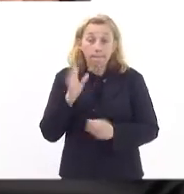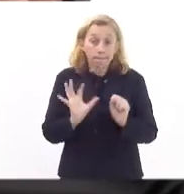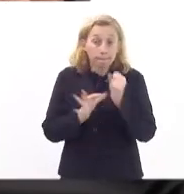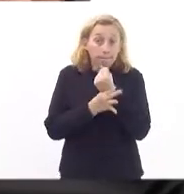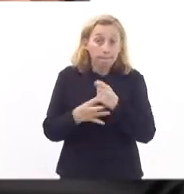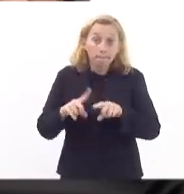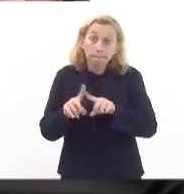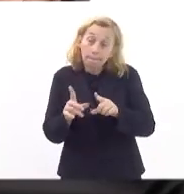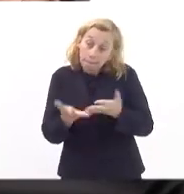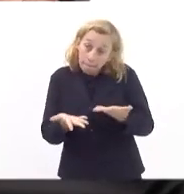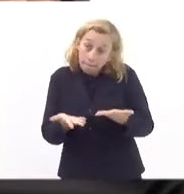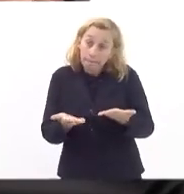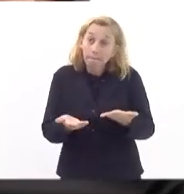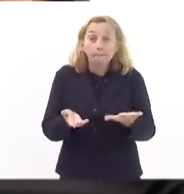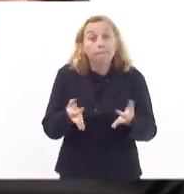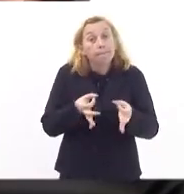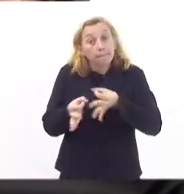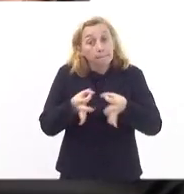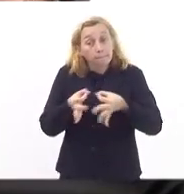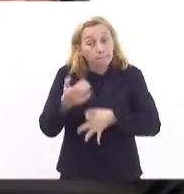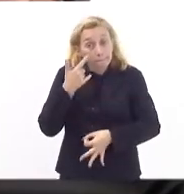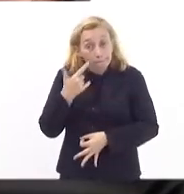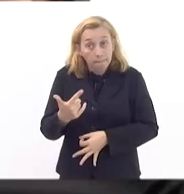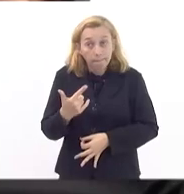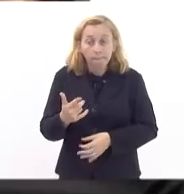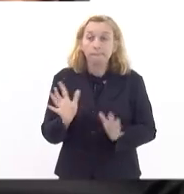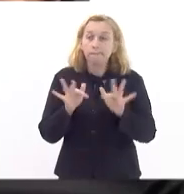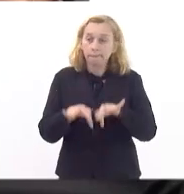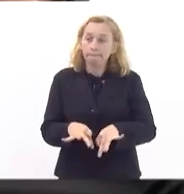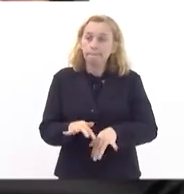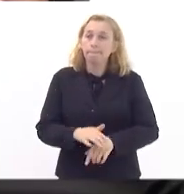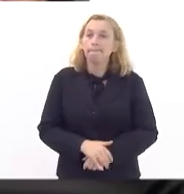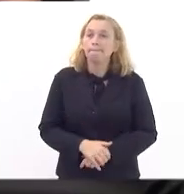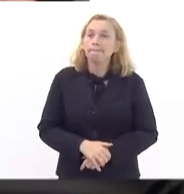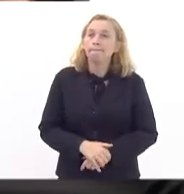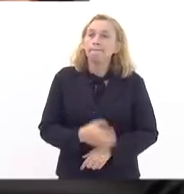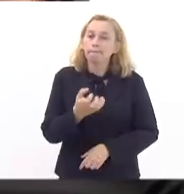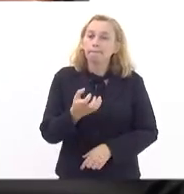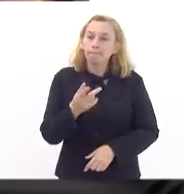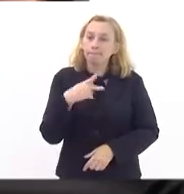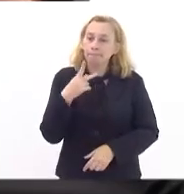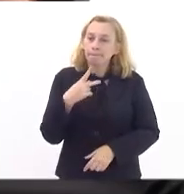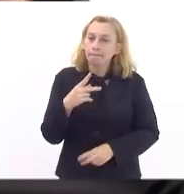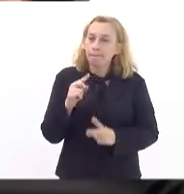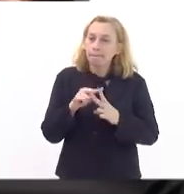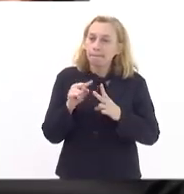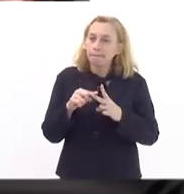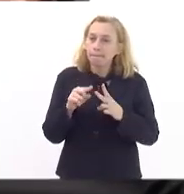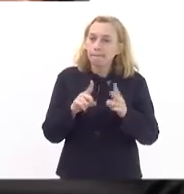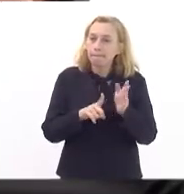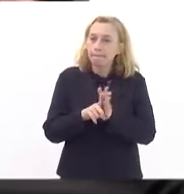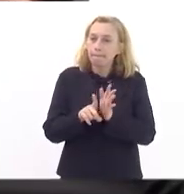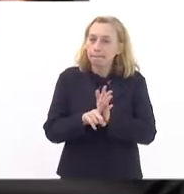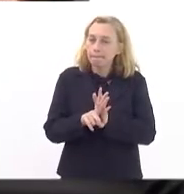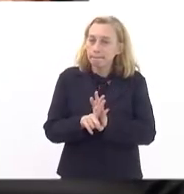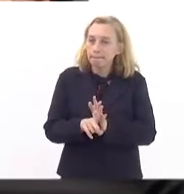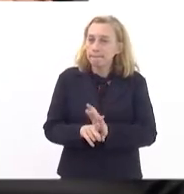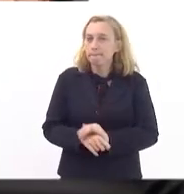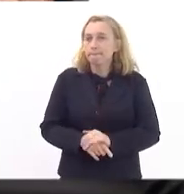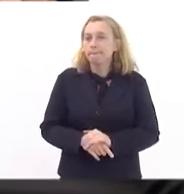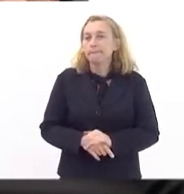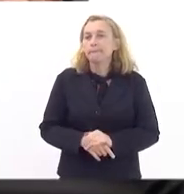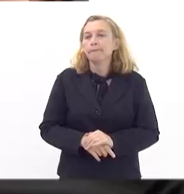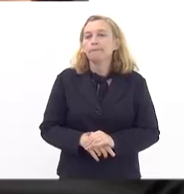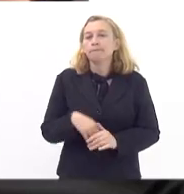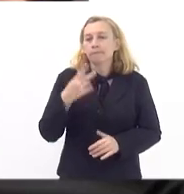e aí a gente também tem que se organizar para atender e terminado né Eu só queria fazer aqui duas sugestões fruto da